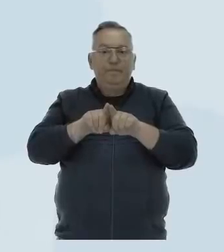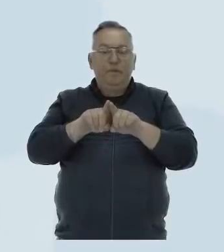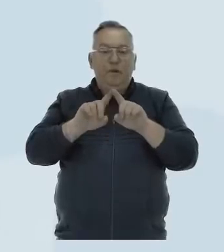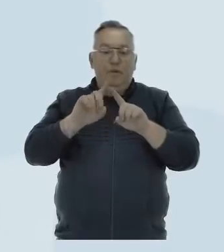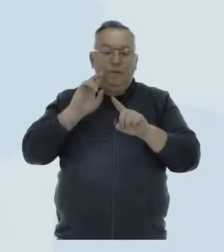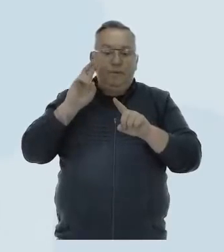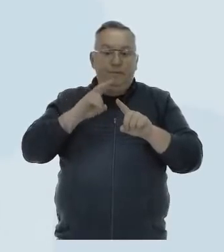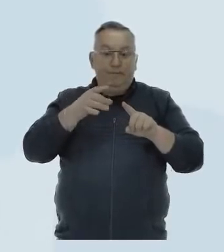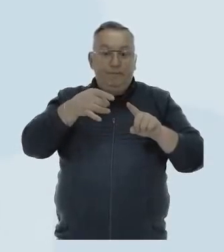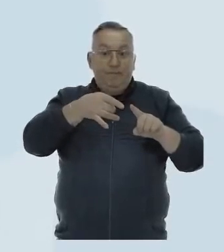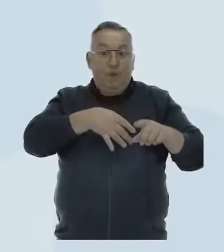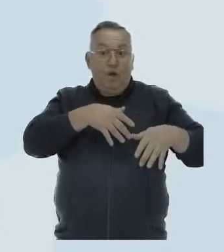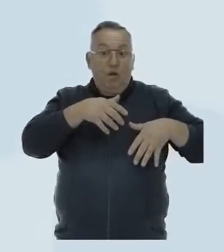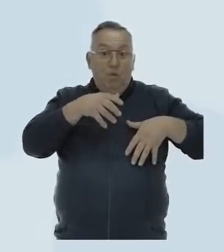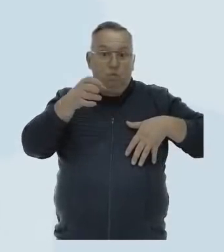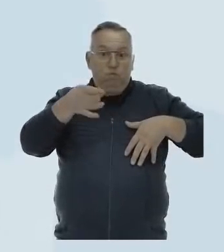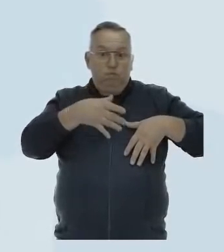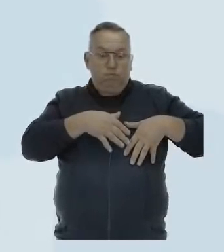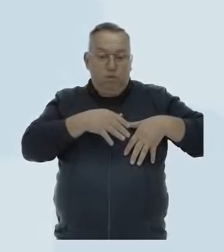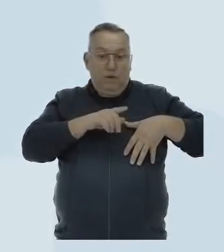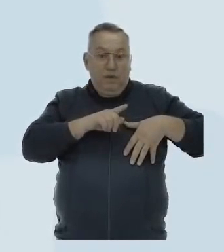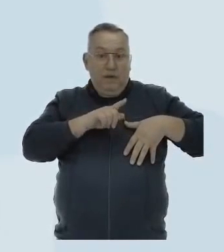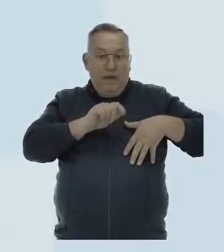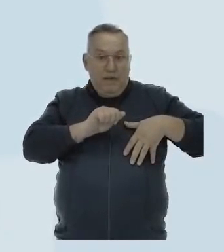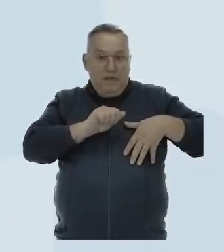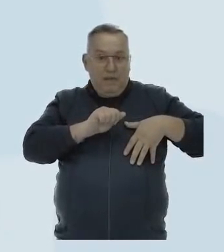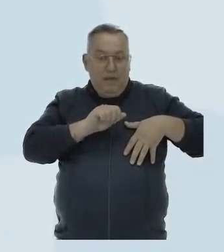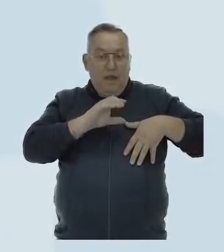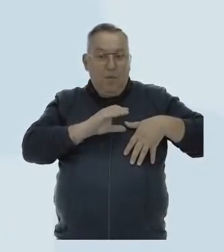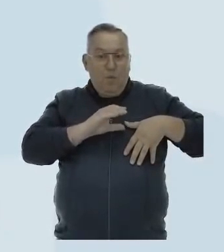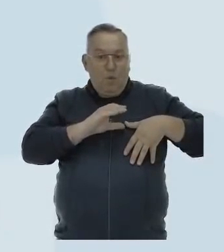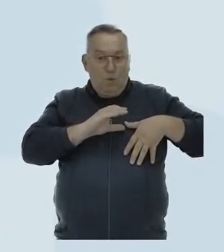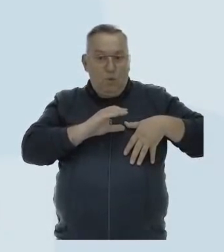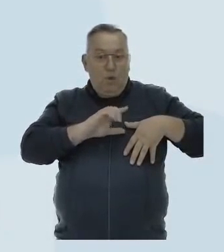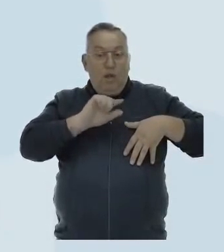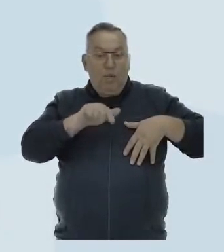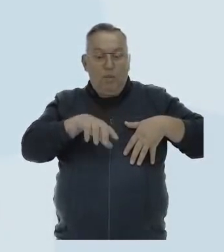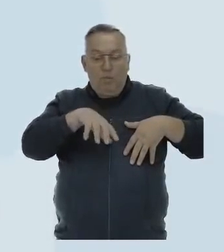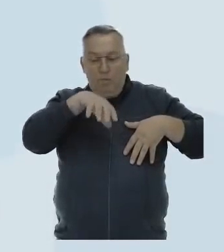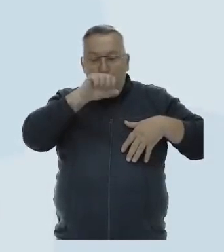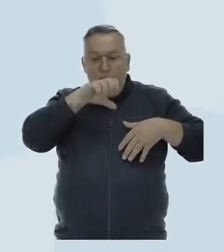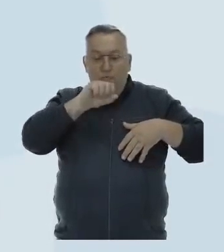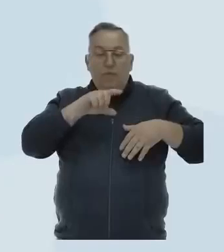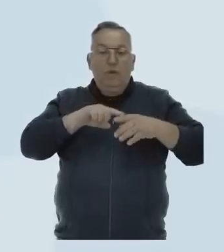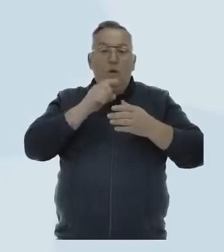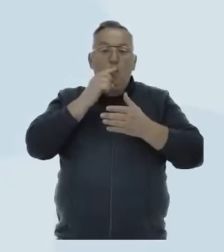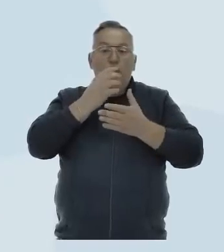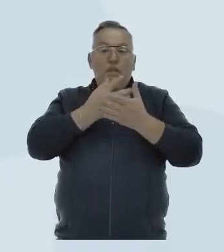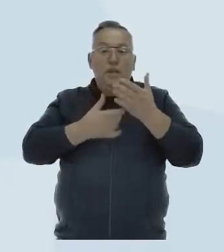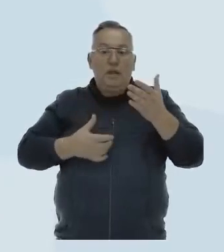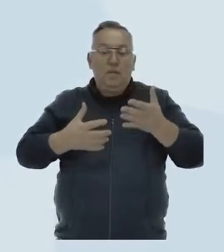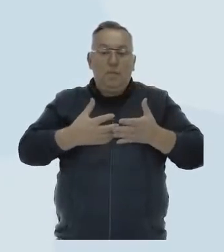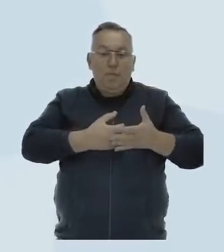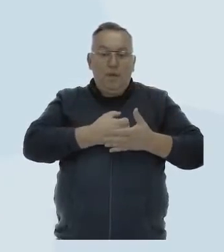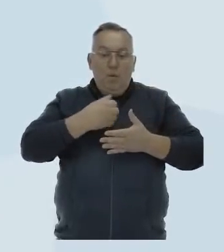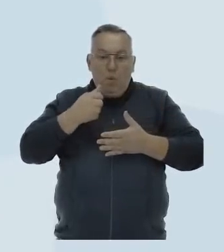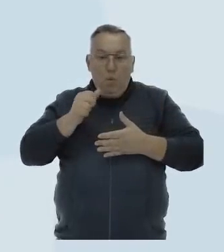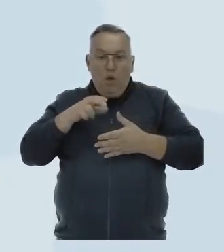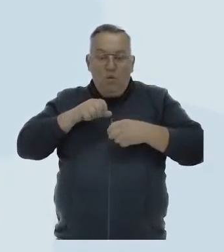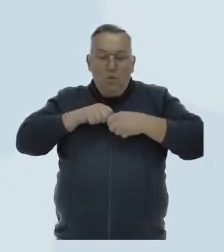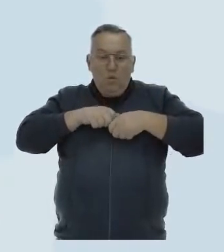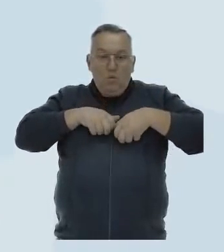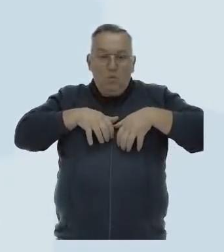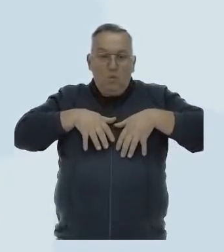deixar aí o gás carbônico e vai pegar o oxigênio. Então a gente respira para que o sangue possa pegar esse oxigênio